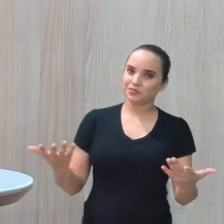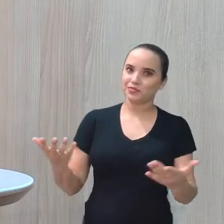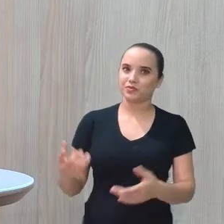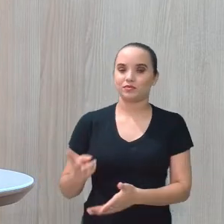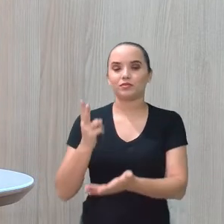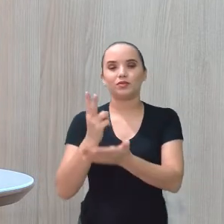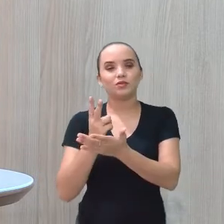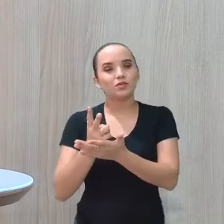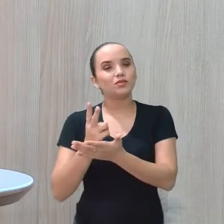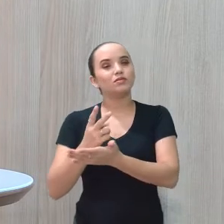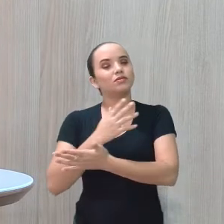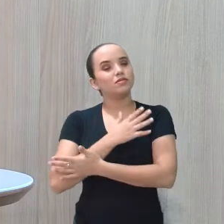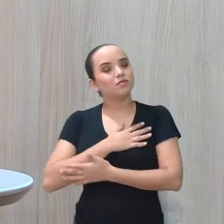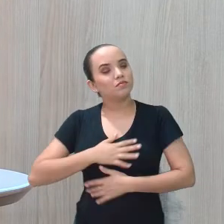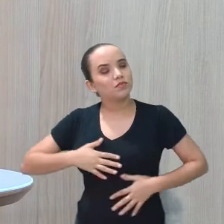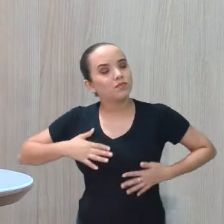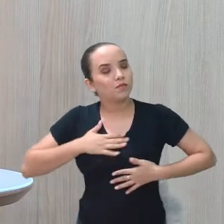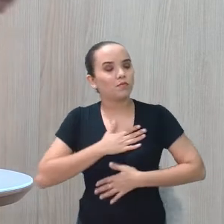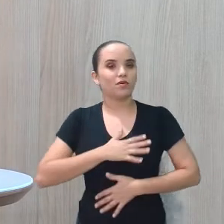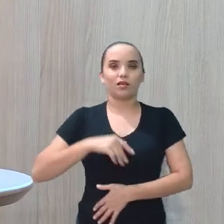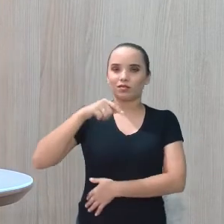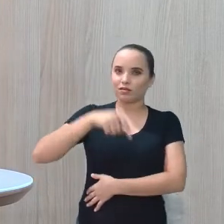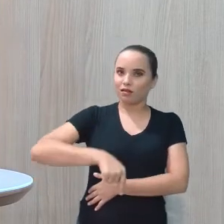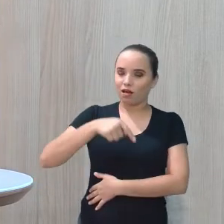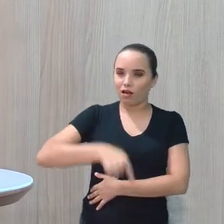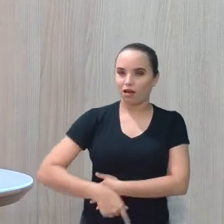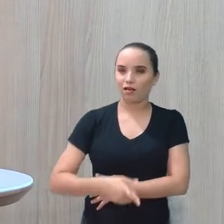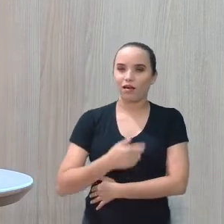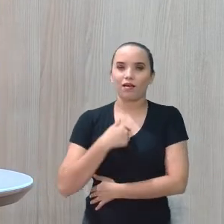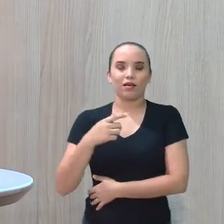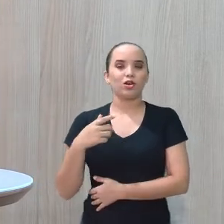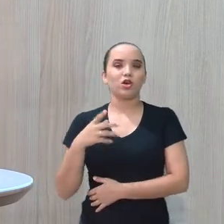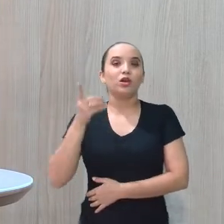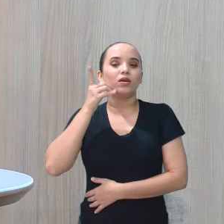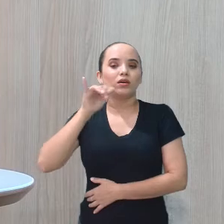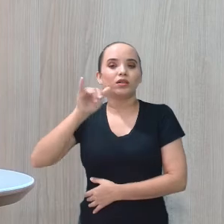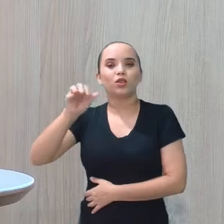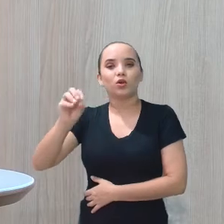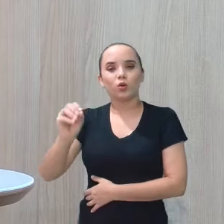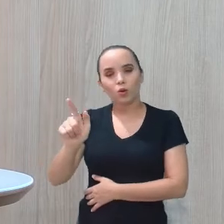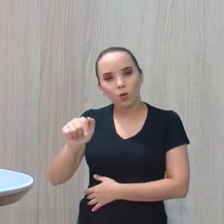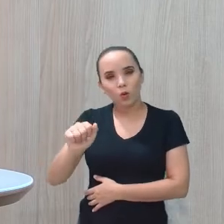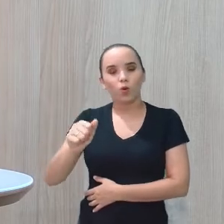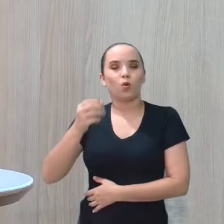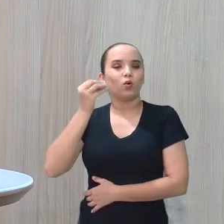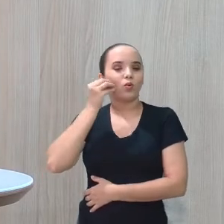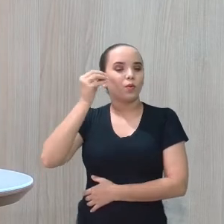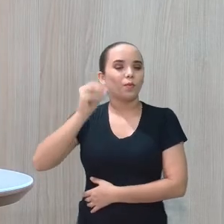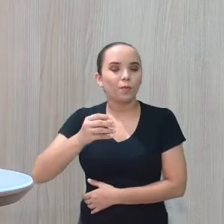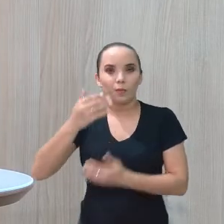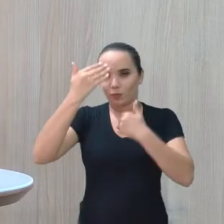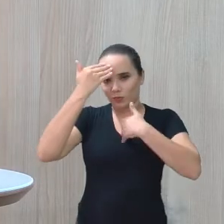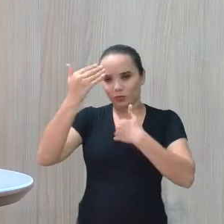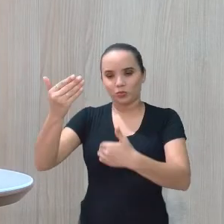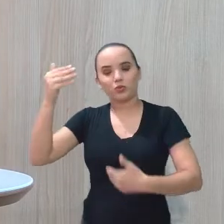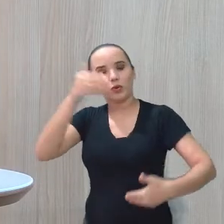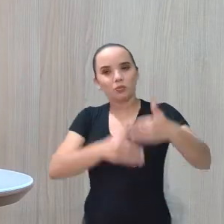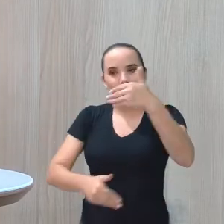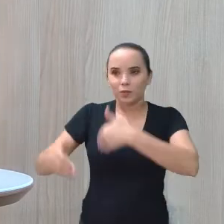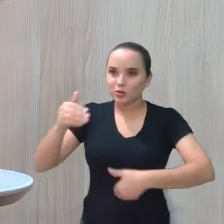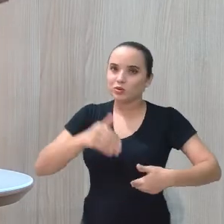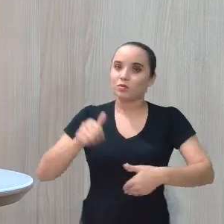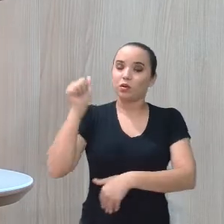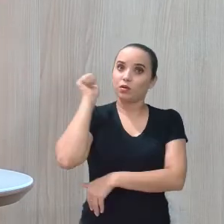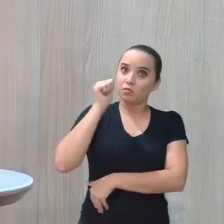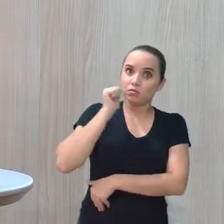como sempre, é um prazer estar aqui. Que delícia! Diogo, um beijo de novo para você, obrigada pela participação. E meninos e meninas,